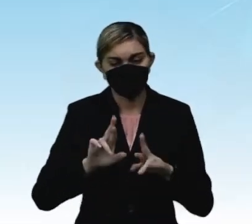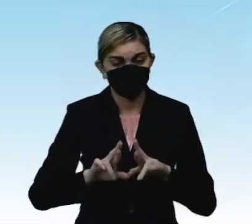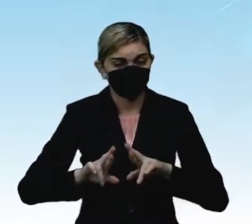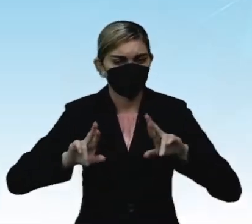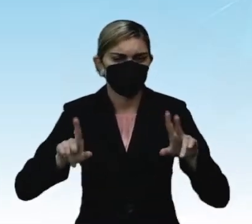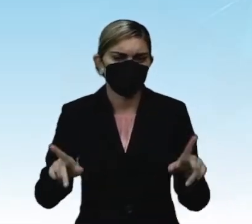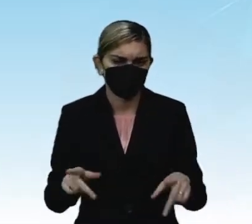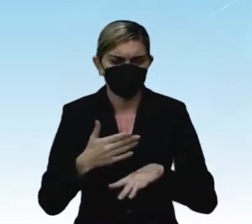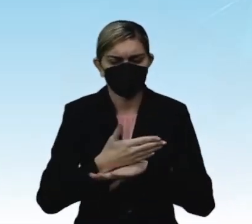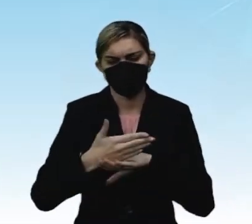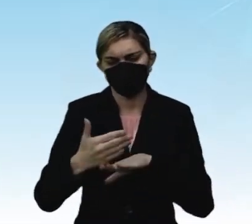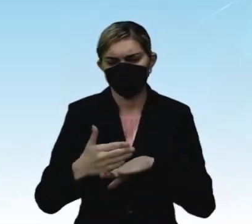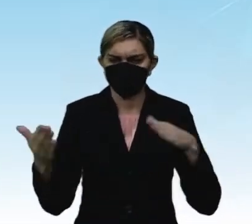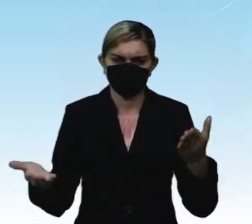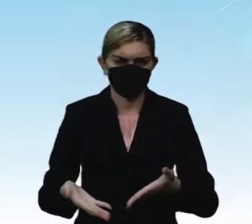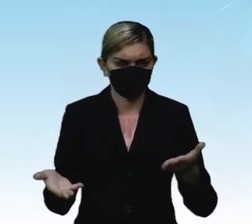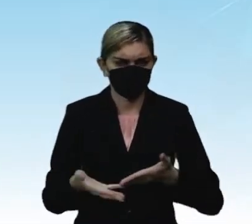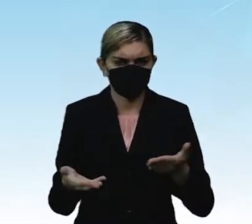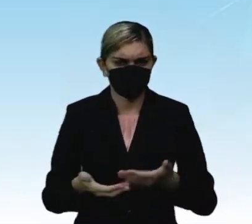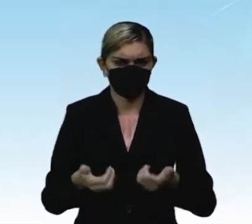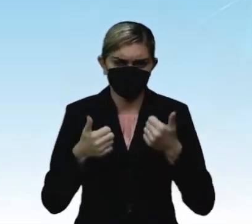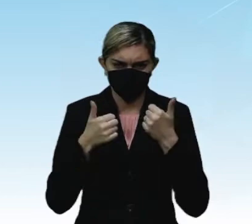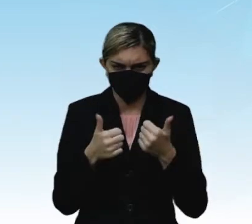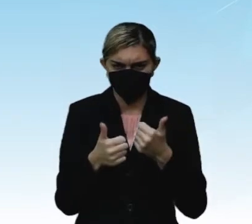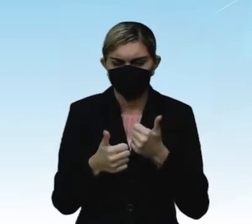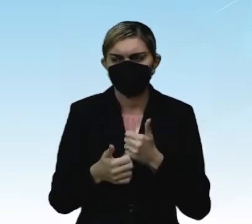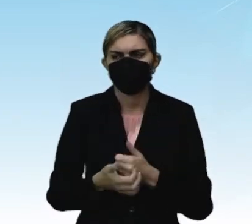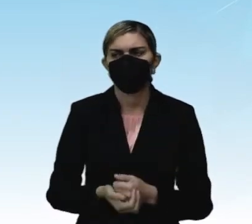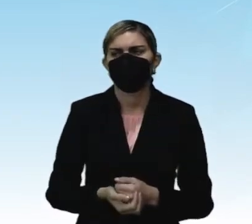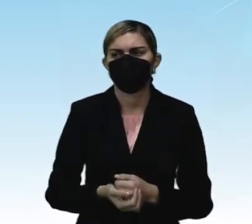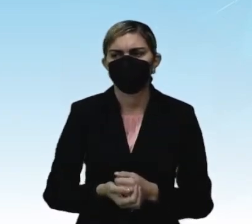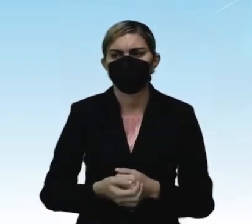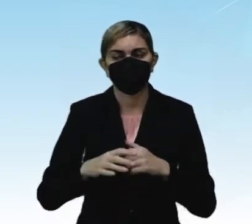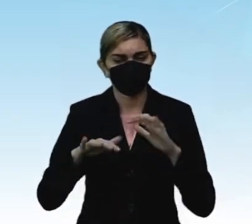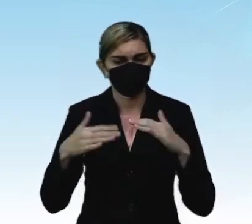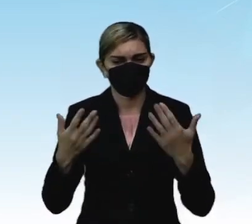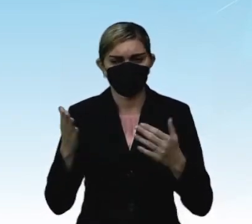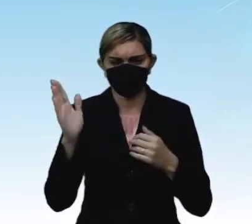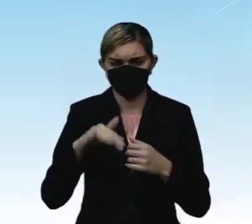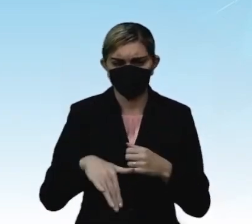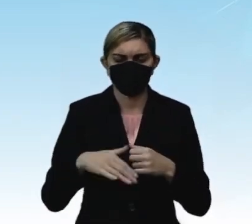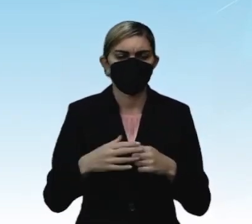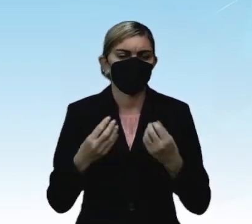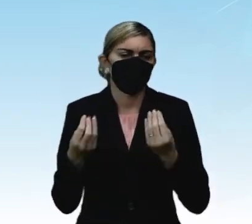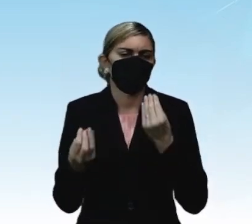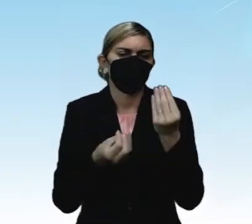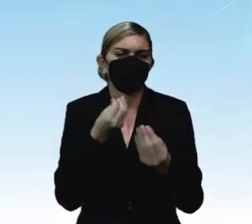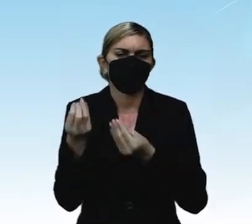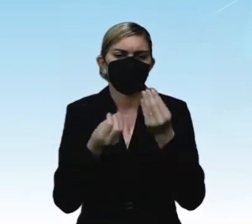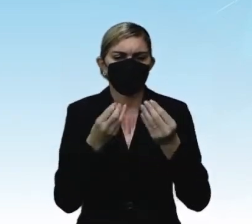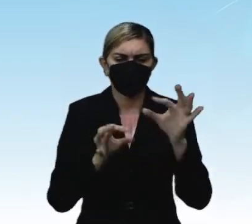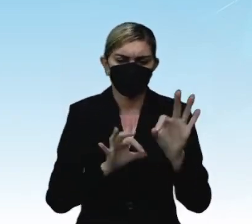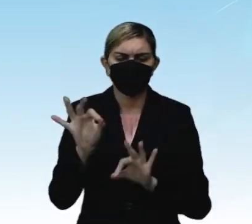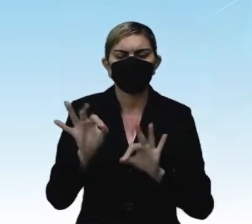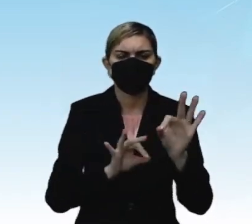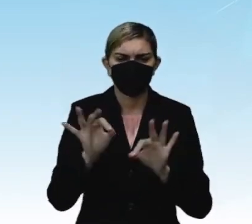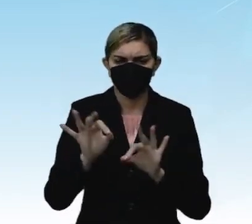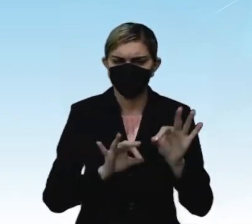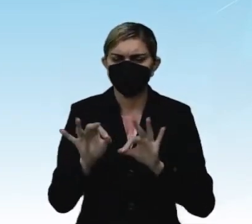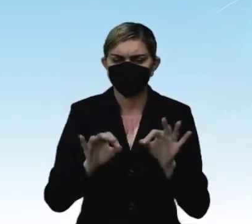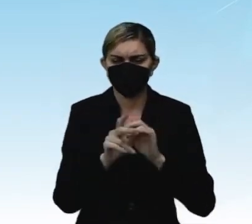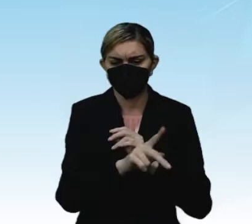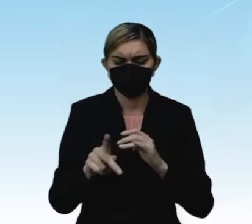do nosso costume de hoje em dia. Tá bom, meus amores? Então, bora lá. Como é que era a nossa organização, professora,